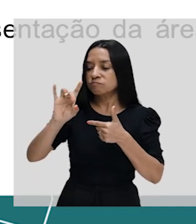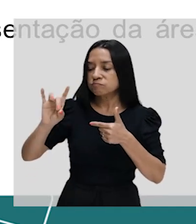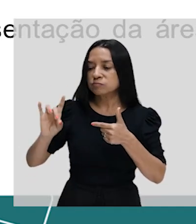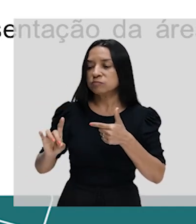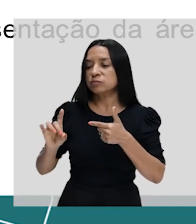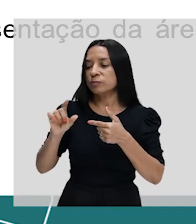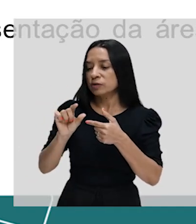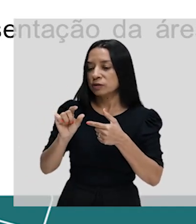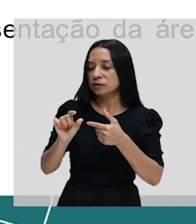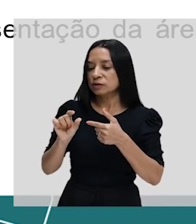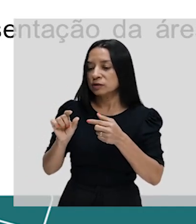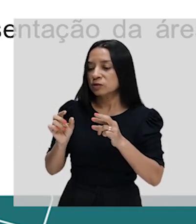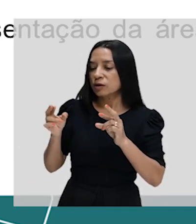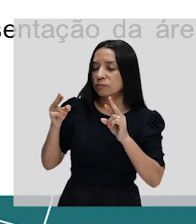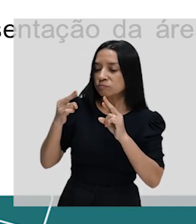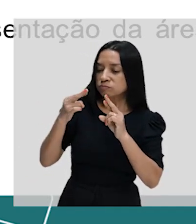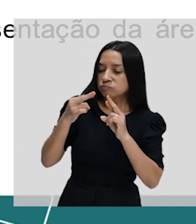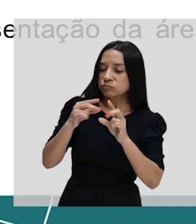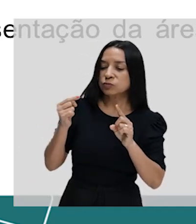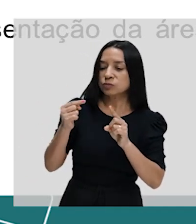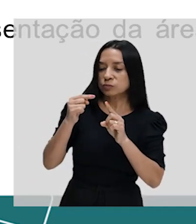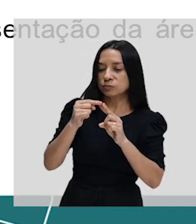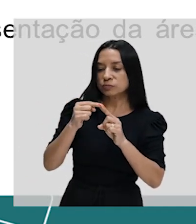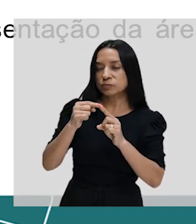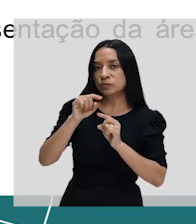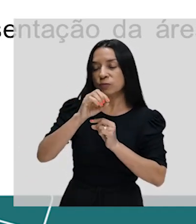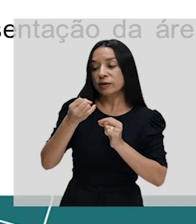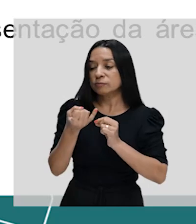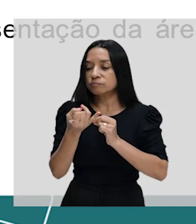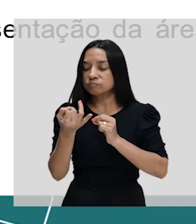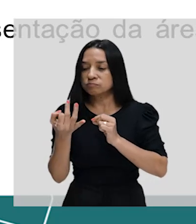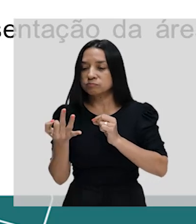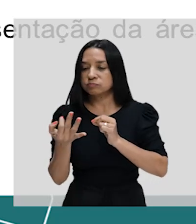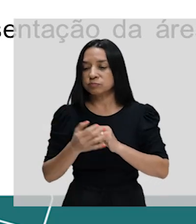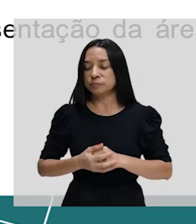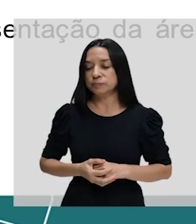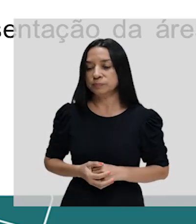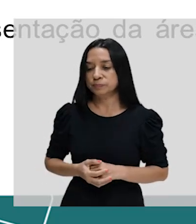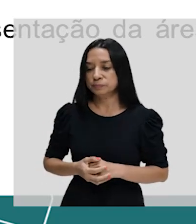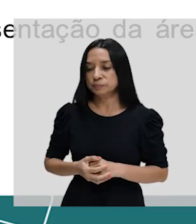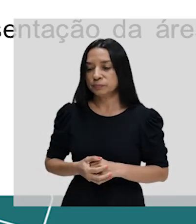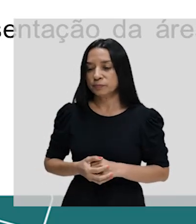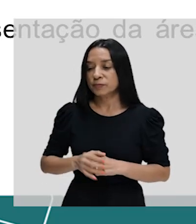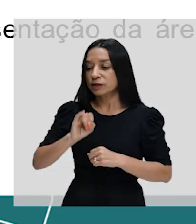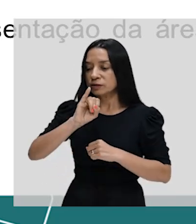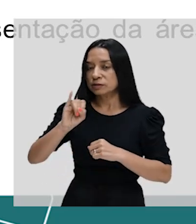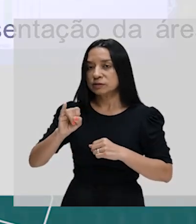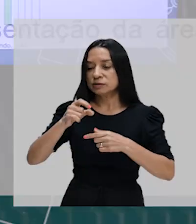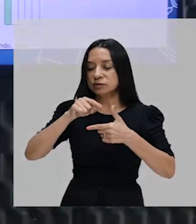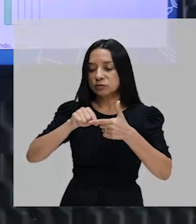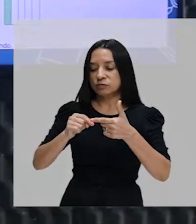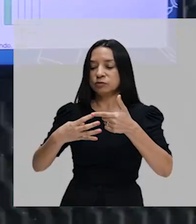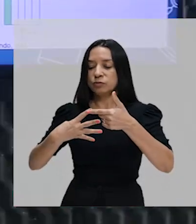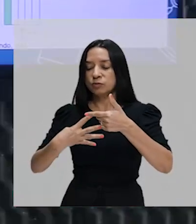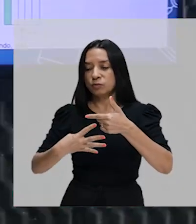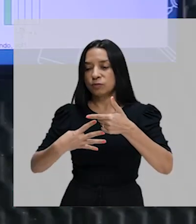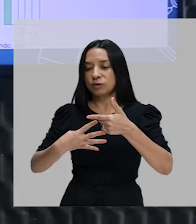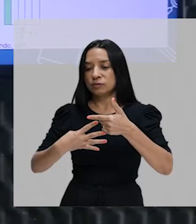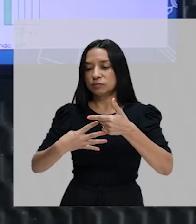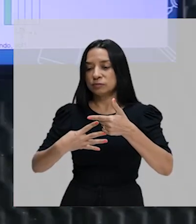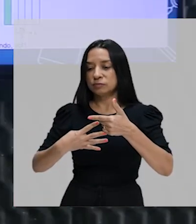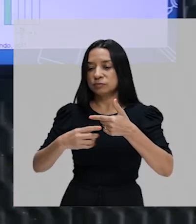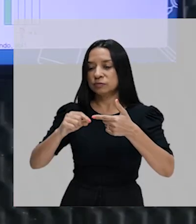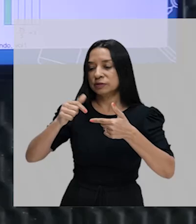quantidade, 12,5. Se por acaso eu dividir por 4, cada pedacinho desse, no caso, vai corresponder aos